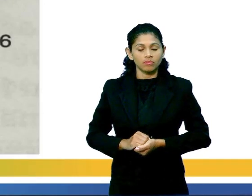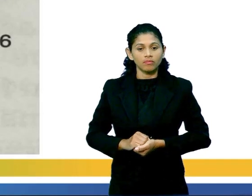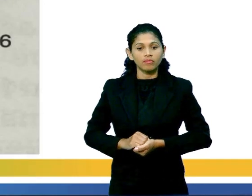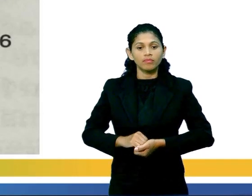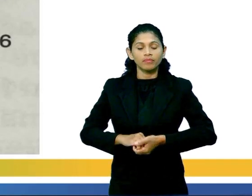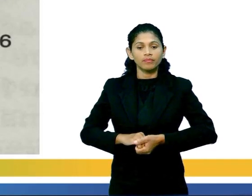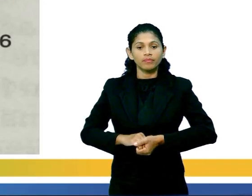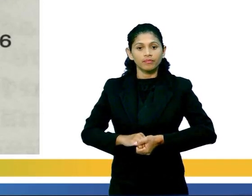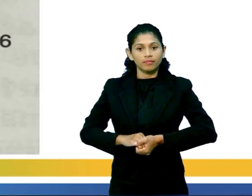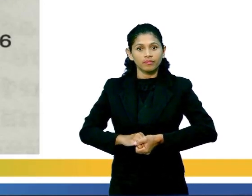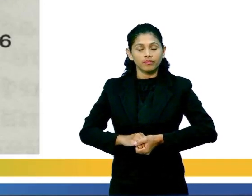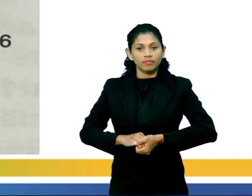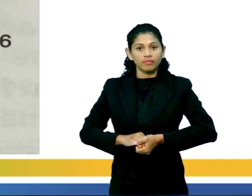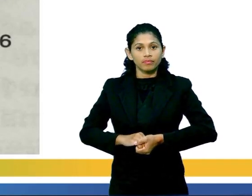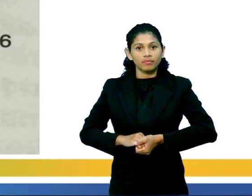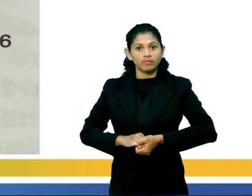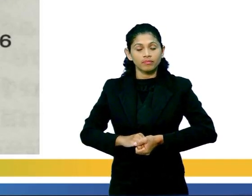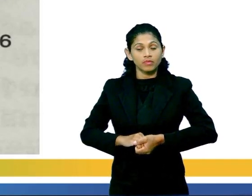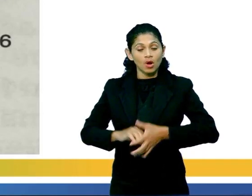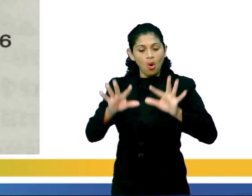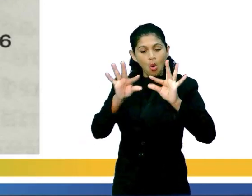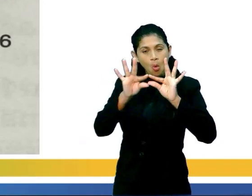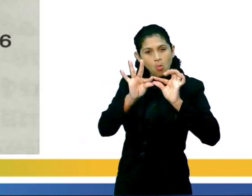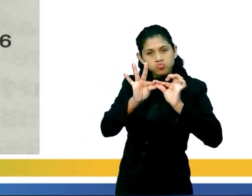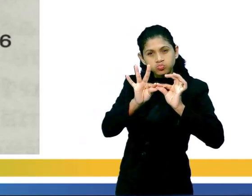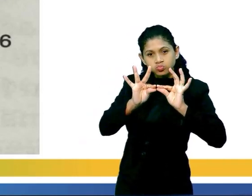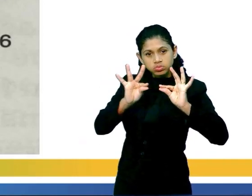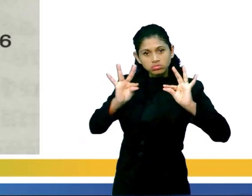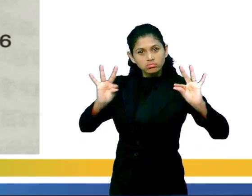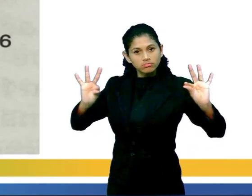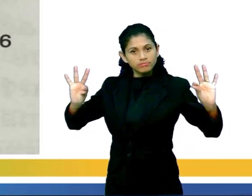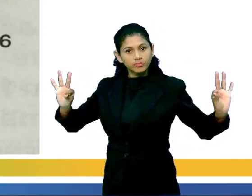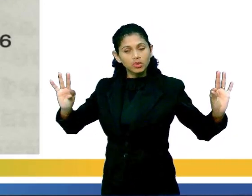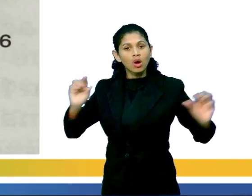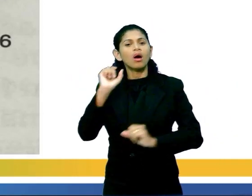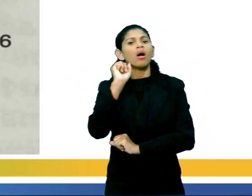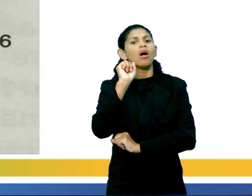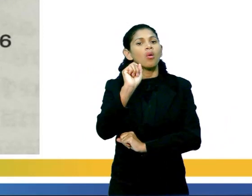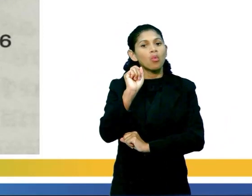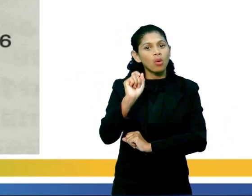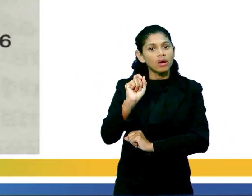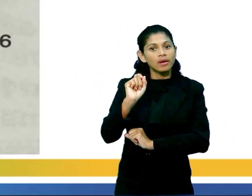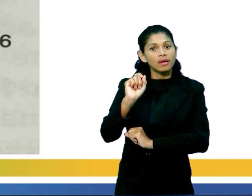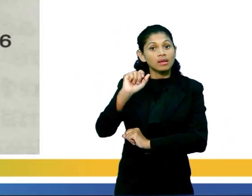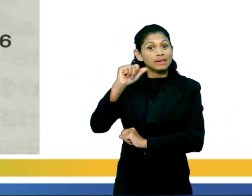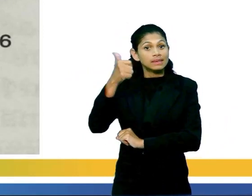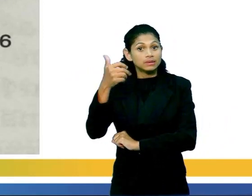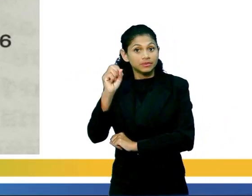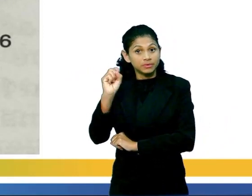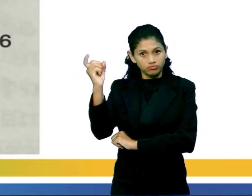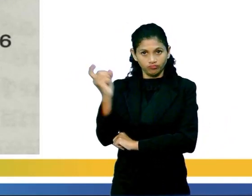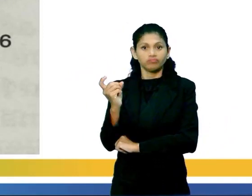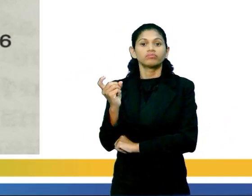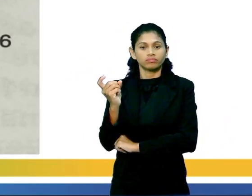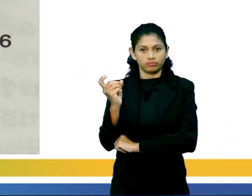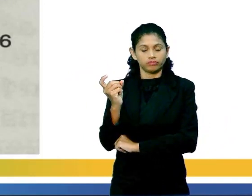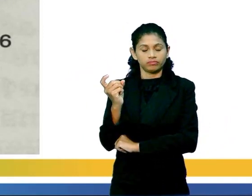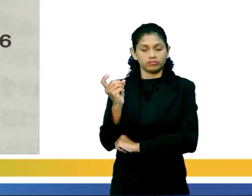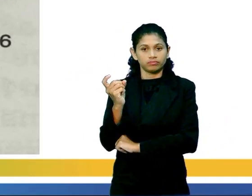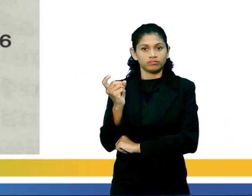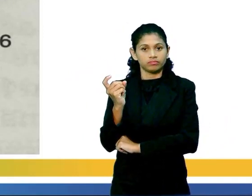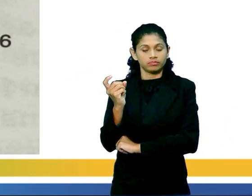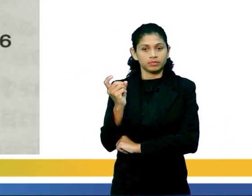dessa área aí, desse salão, é de 10x, como vocês podem ver na imagem